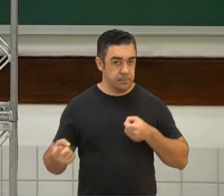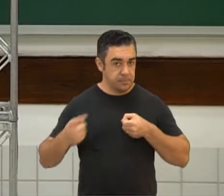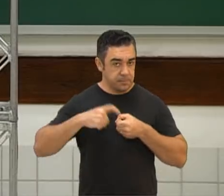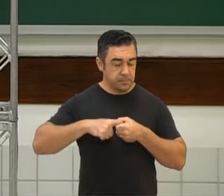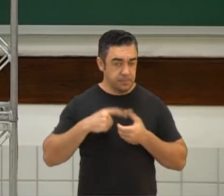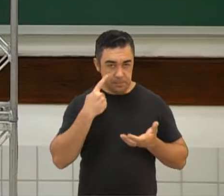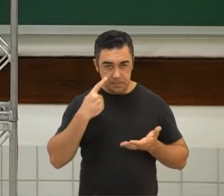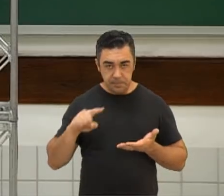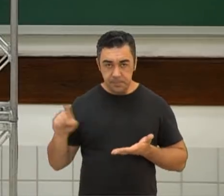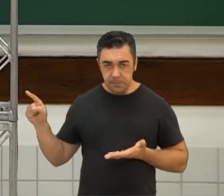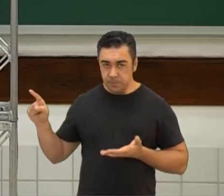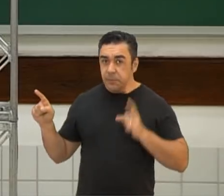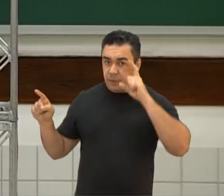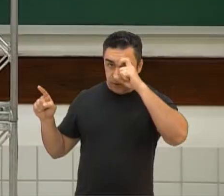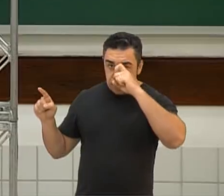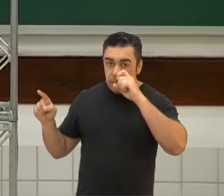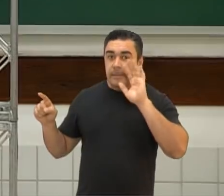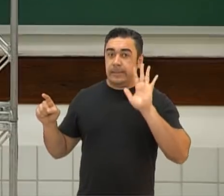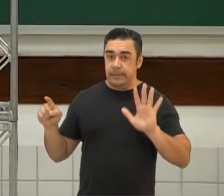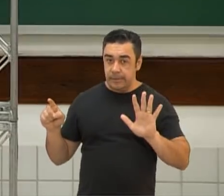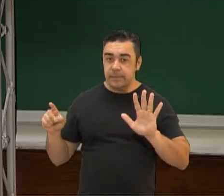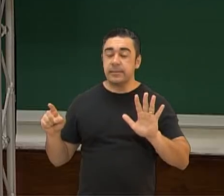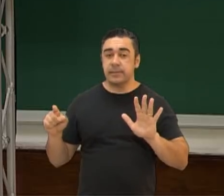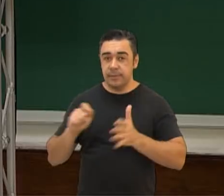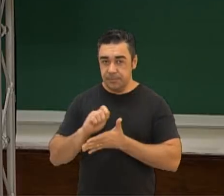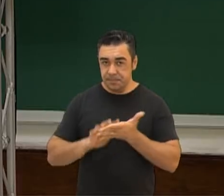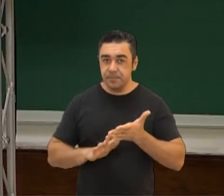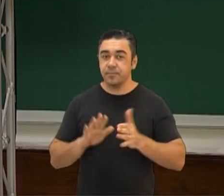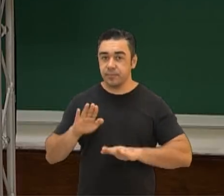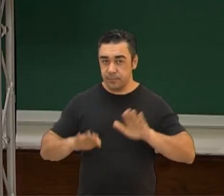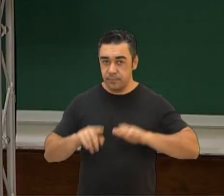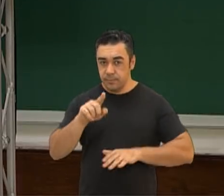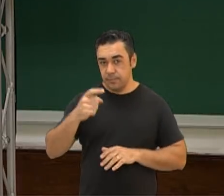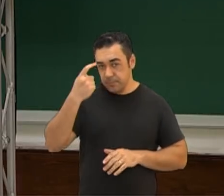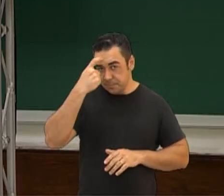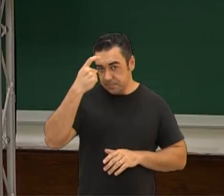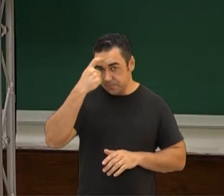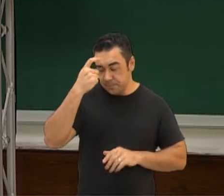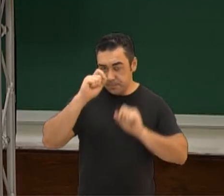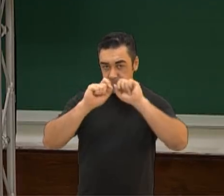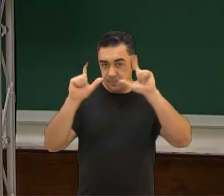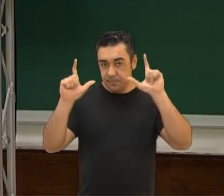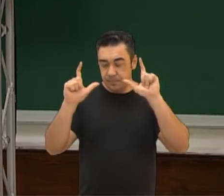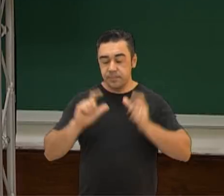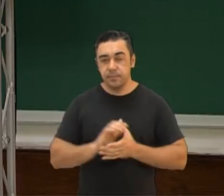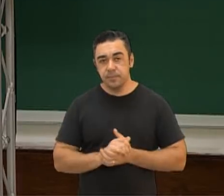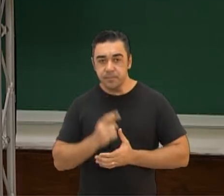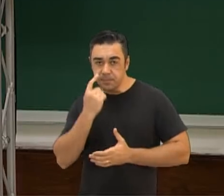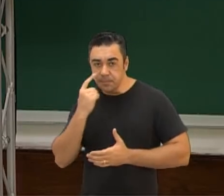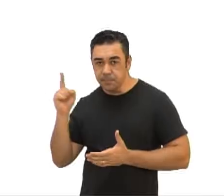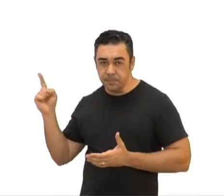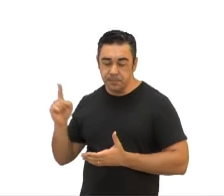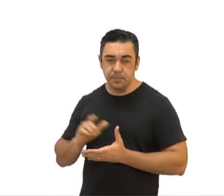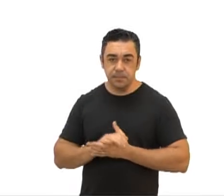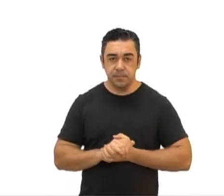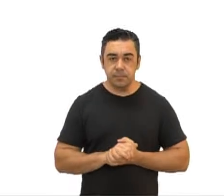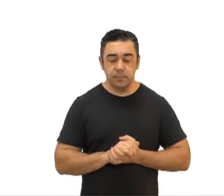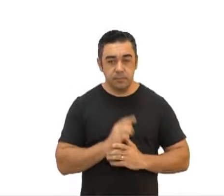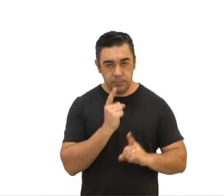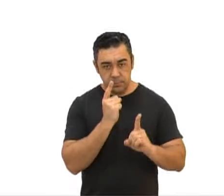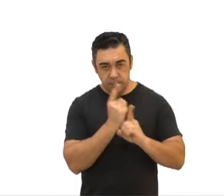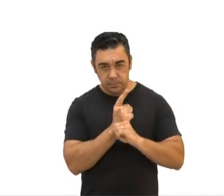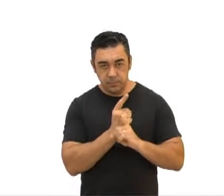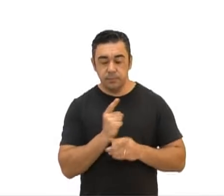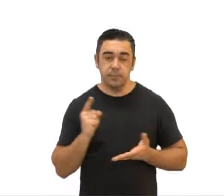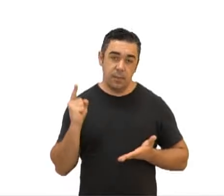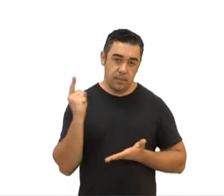Retornando, pessoal, será que estava um pouquinho difícil esse exercício? Ele exigiu um pouquinho de maior atenção de vocês? Então, olha lá. Então, quem localizou